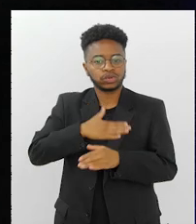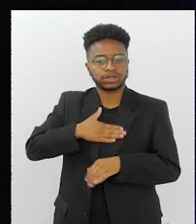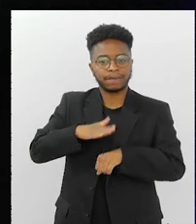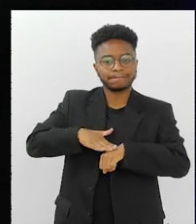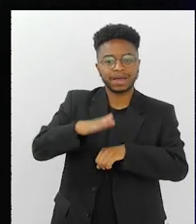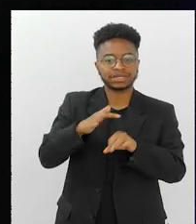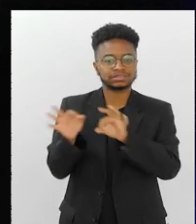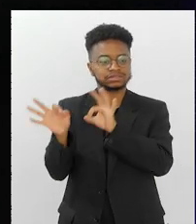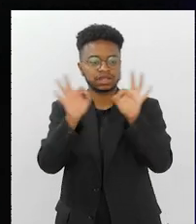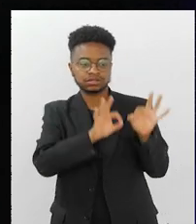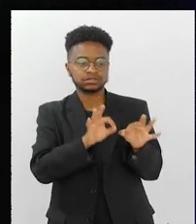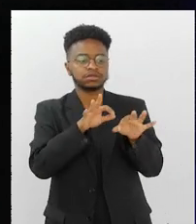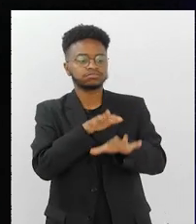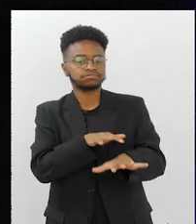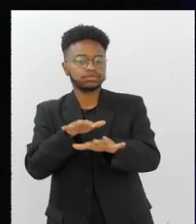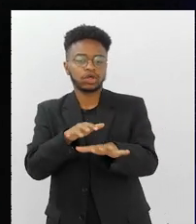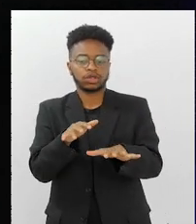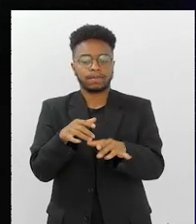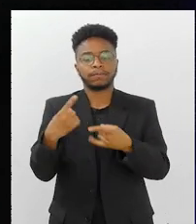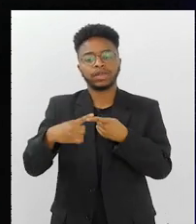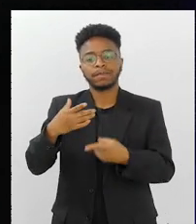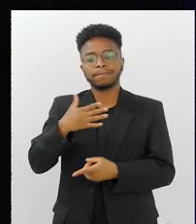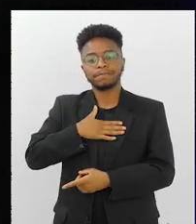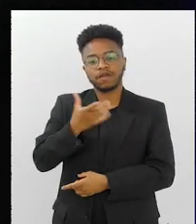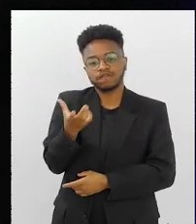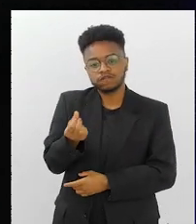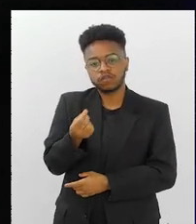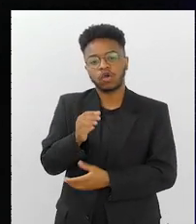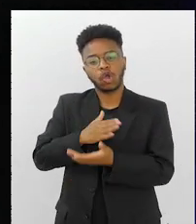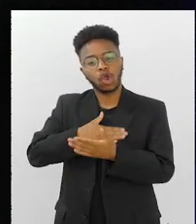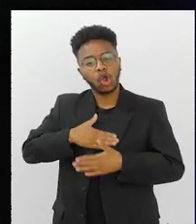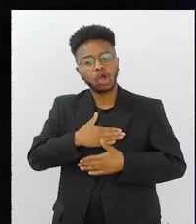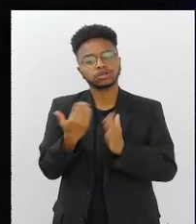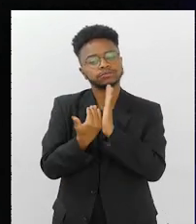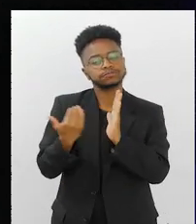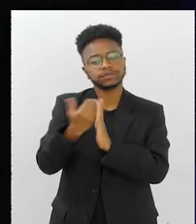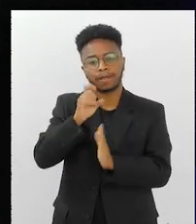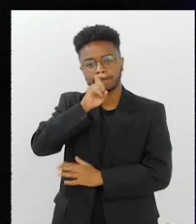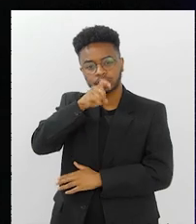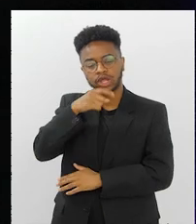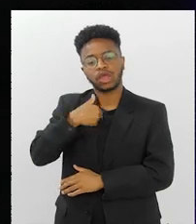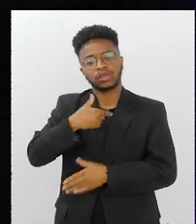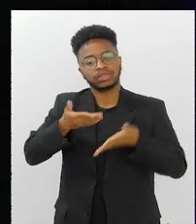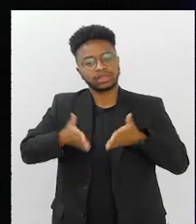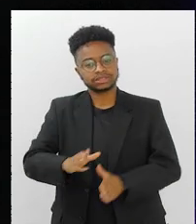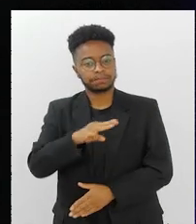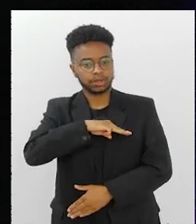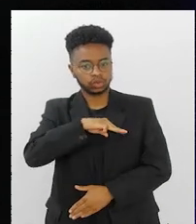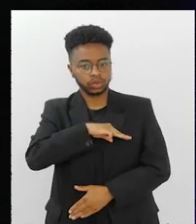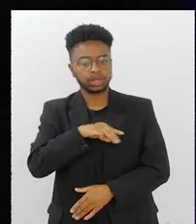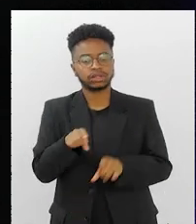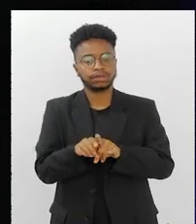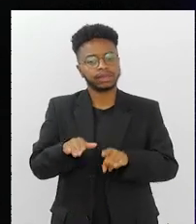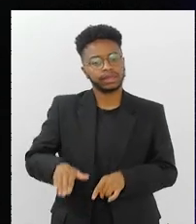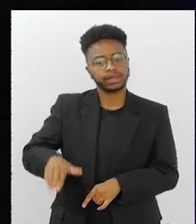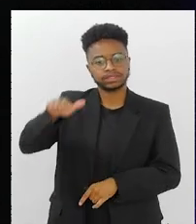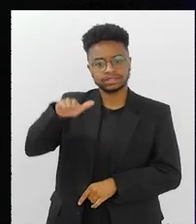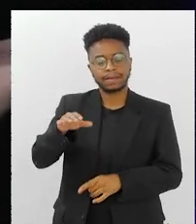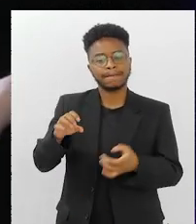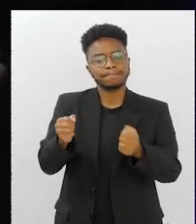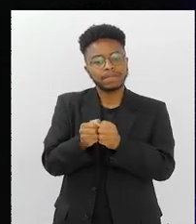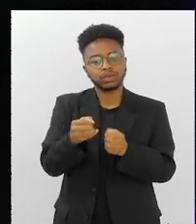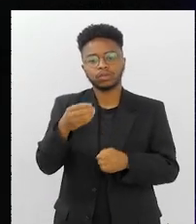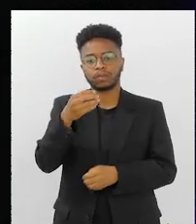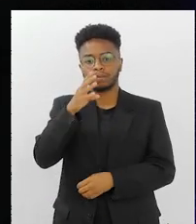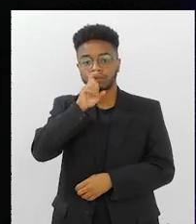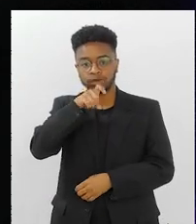rua eh sempre amei minha avó era uma portalen doente assim de de brigar eu sou cria de Madureira nasci e fui criado em Madureira do lado